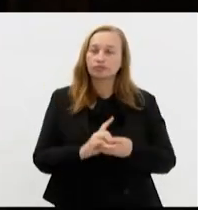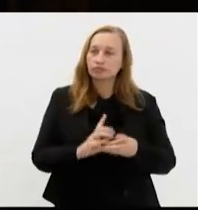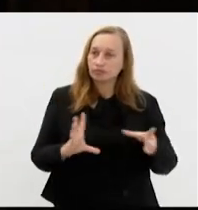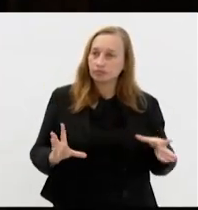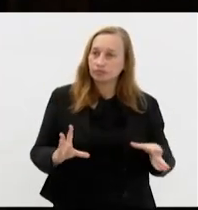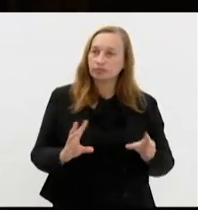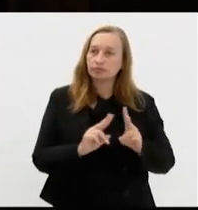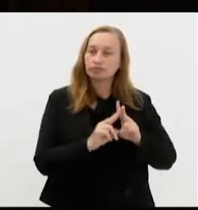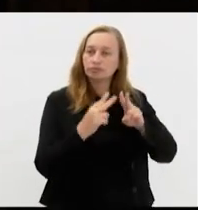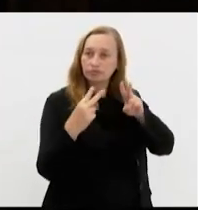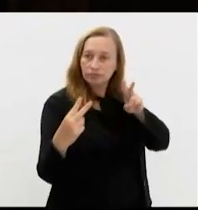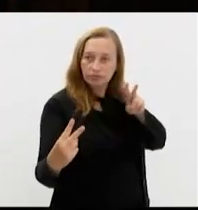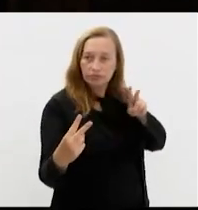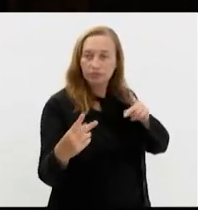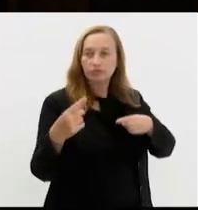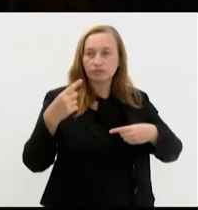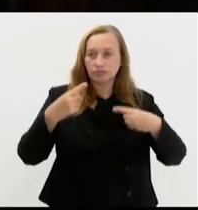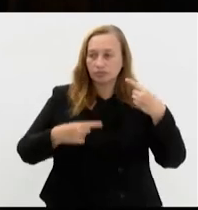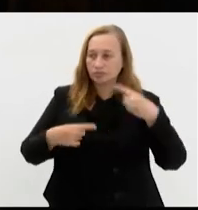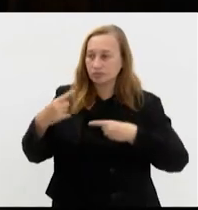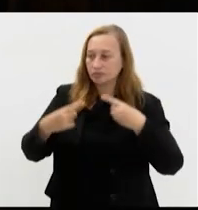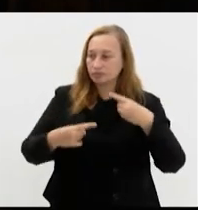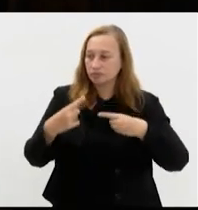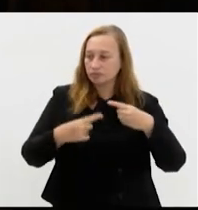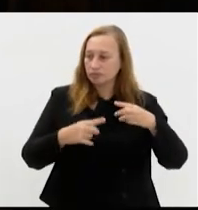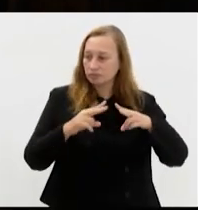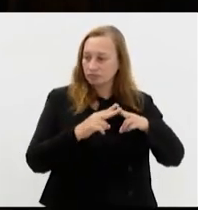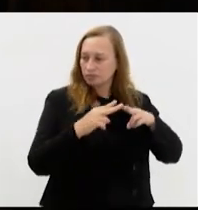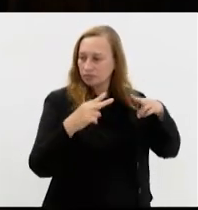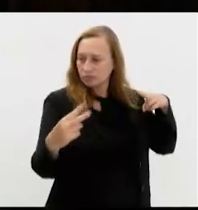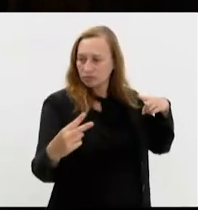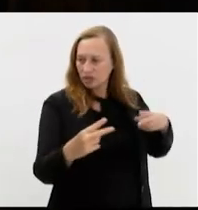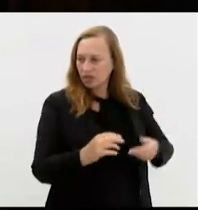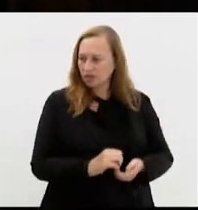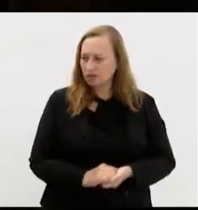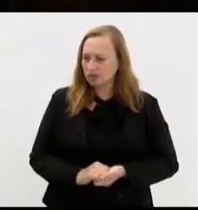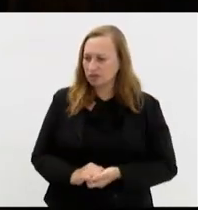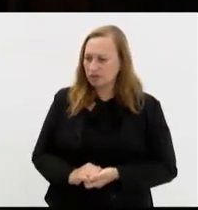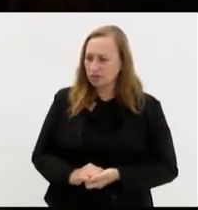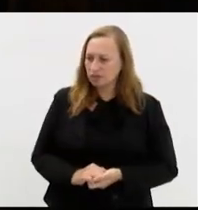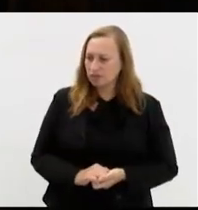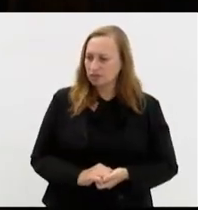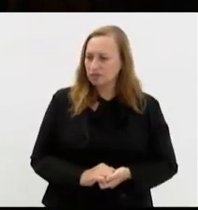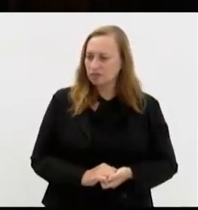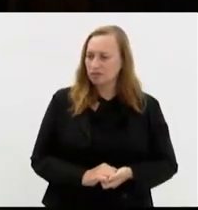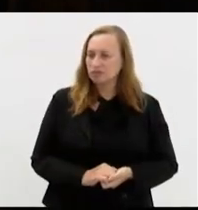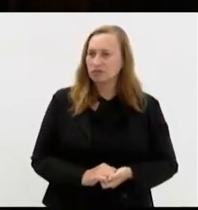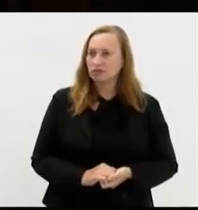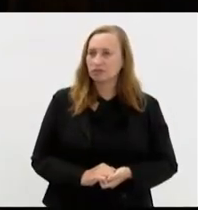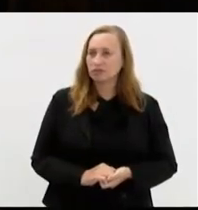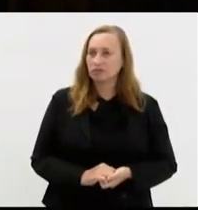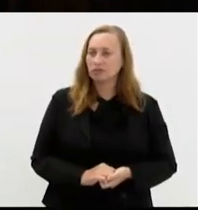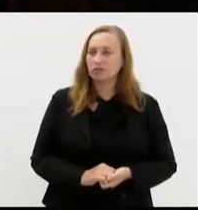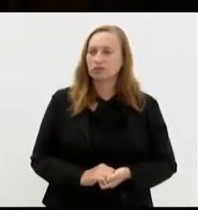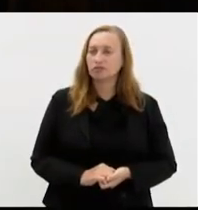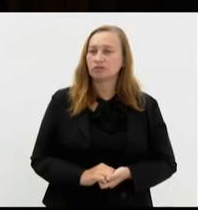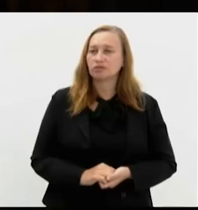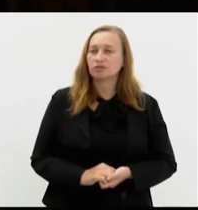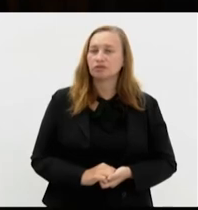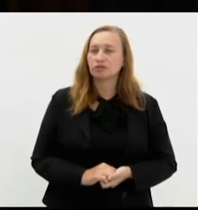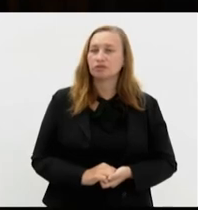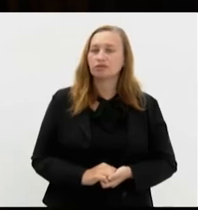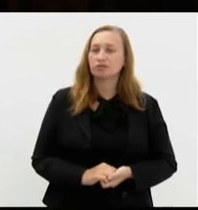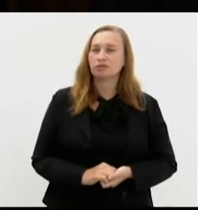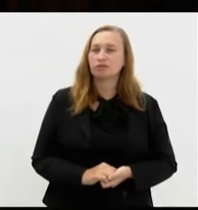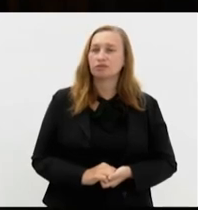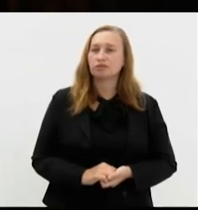digital de diálogo digital de problemáticas de fake News e outras situações novas para nós